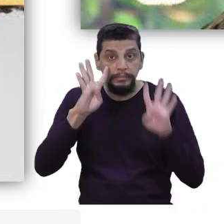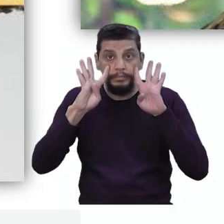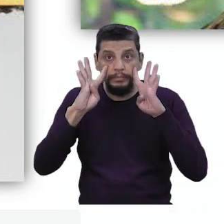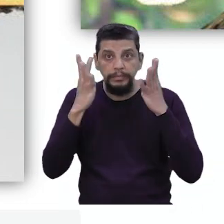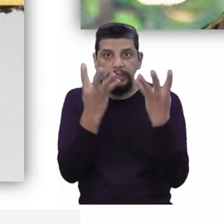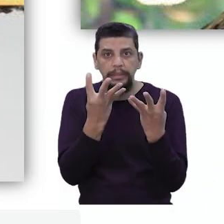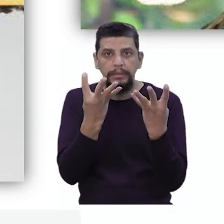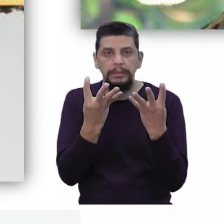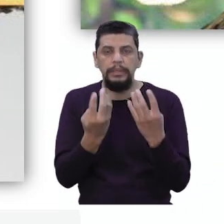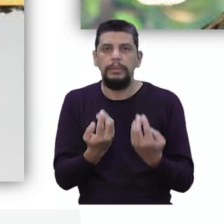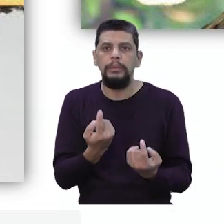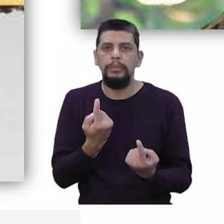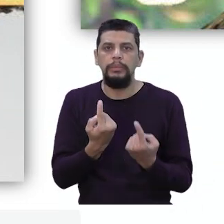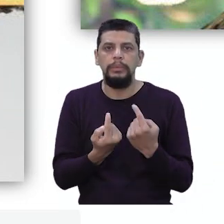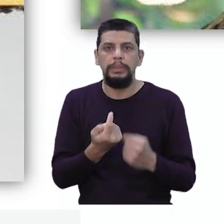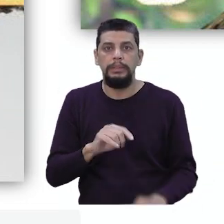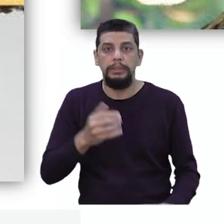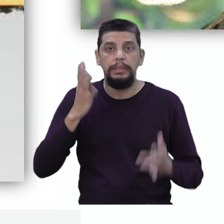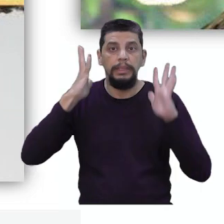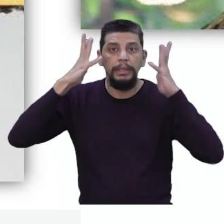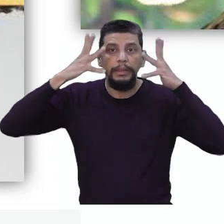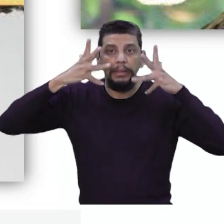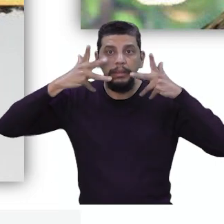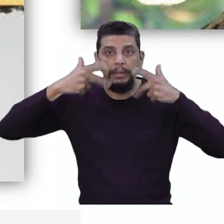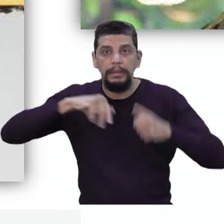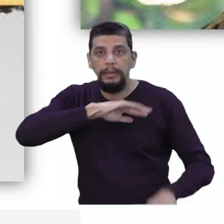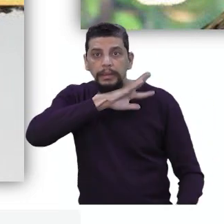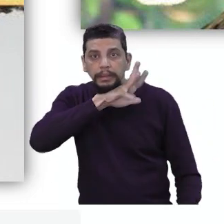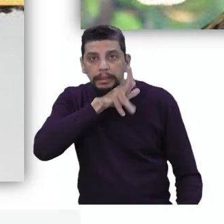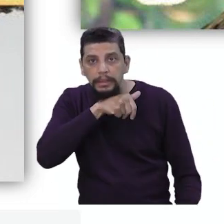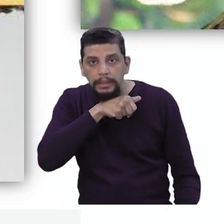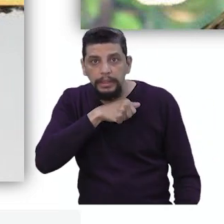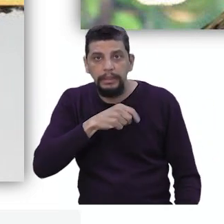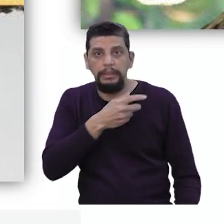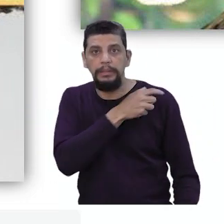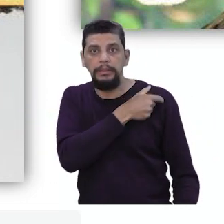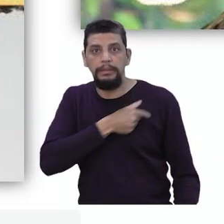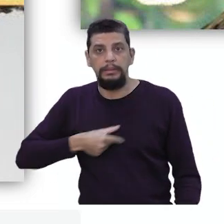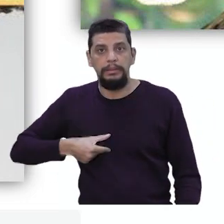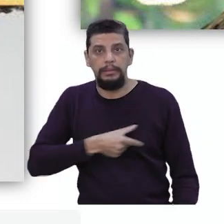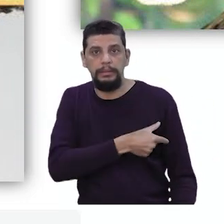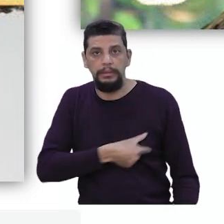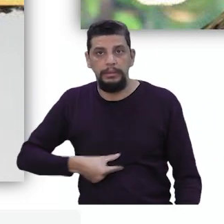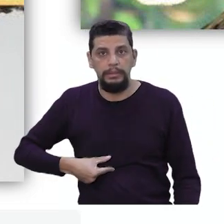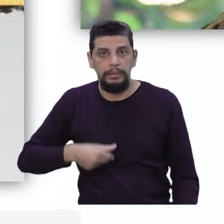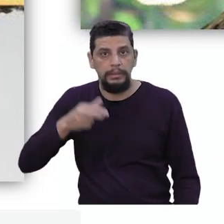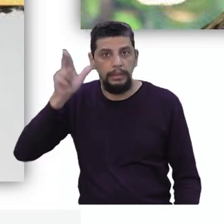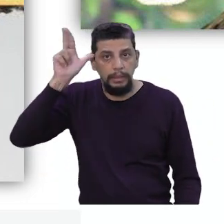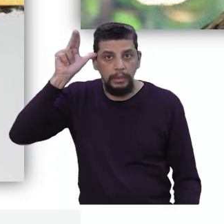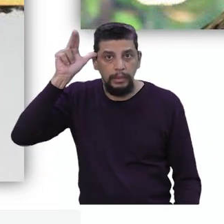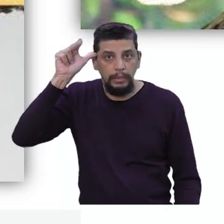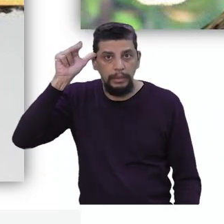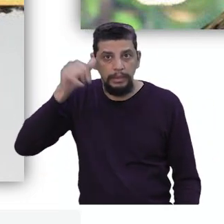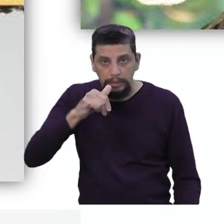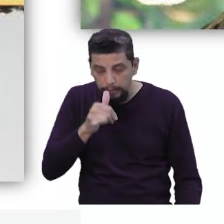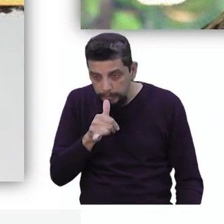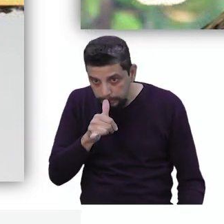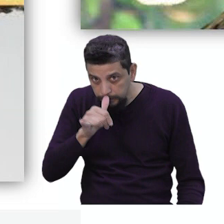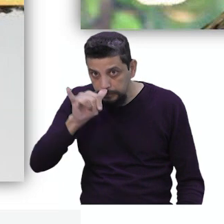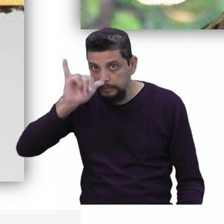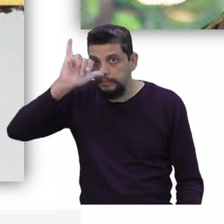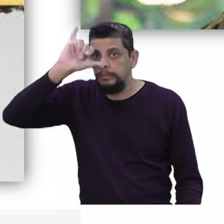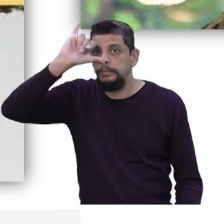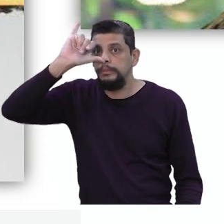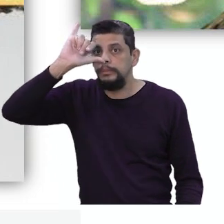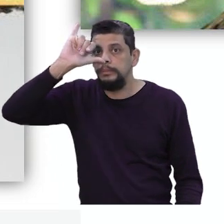Preste bem atenção. Nós temos um leão, uma zebra, um rinoceronte, olha